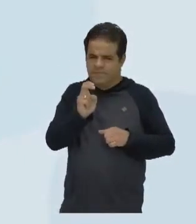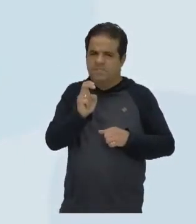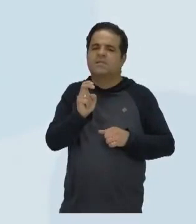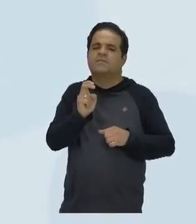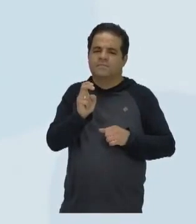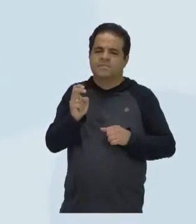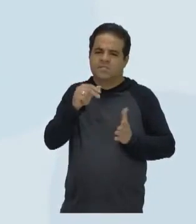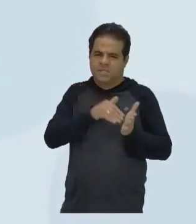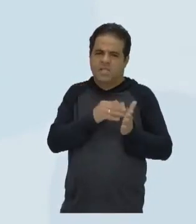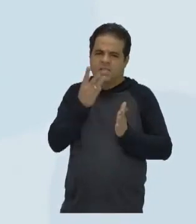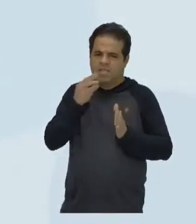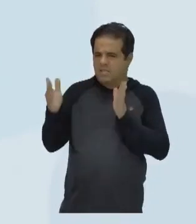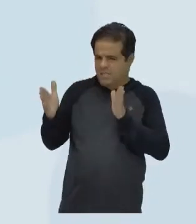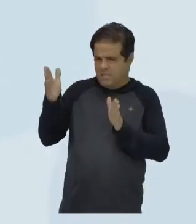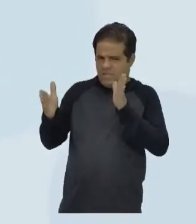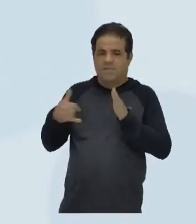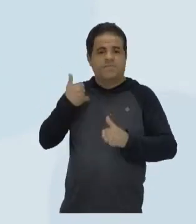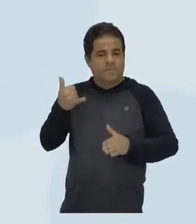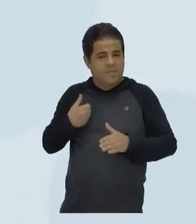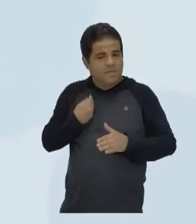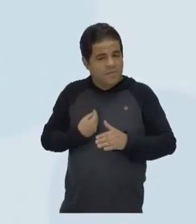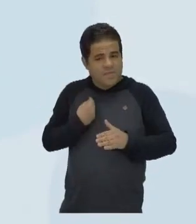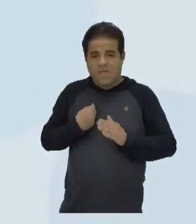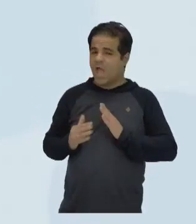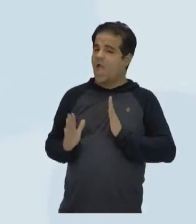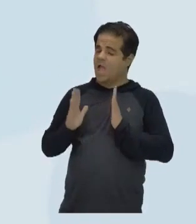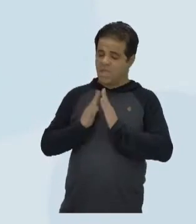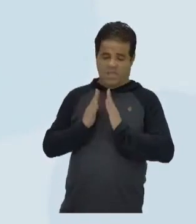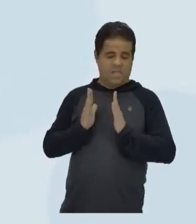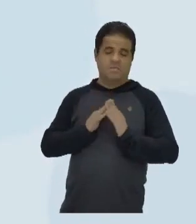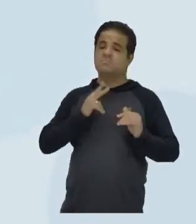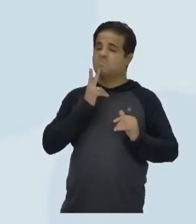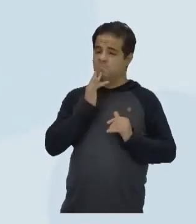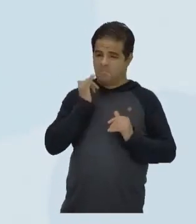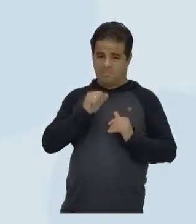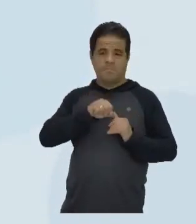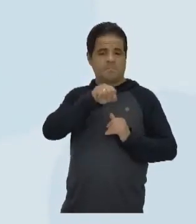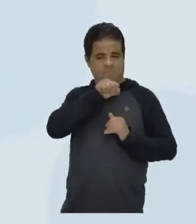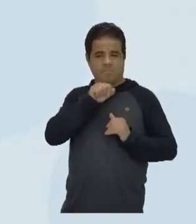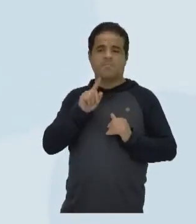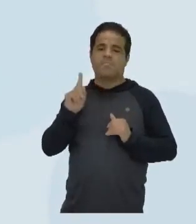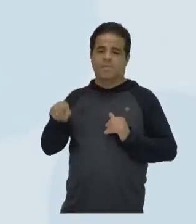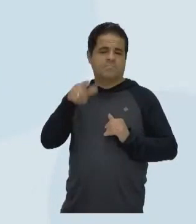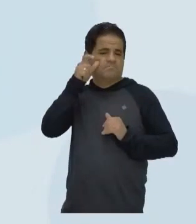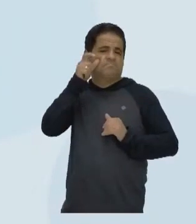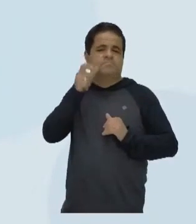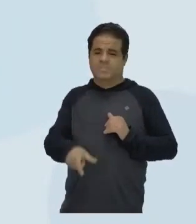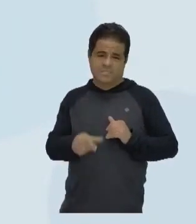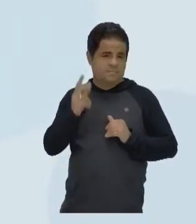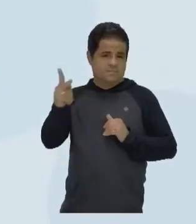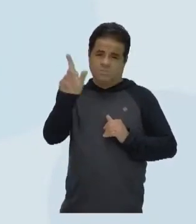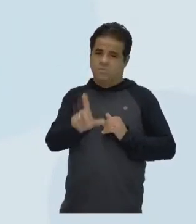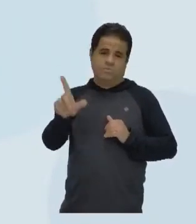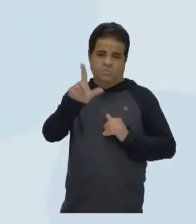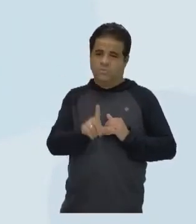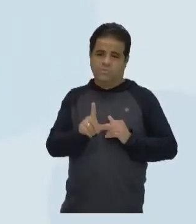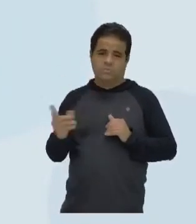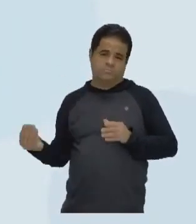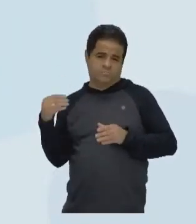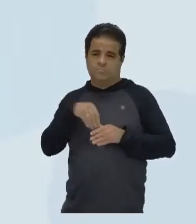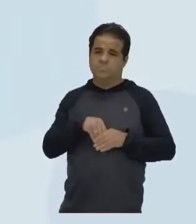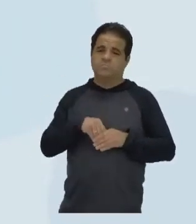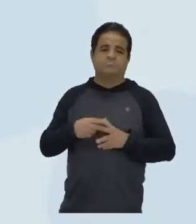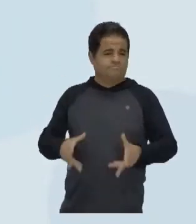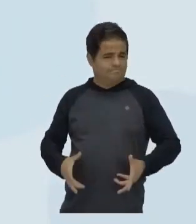grifado, entre 25 e 30 anos de idade e vivem, também grifado, na casa dos pais. O interesse neles é óbvio. Compõe um nicho